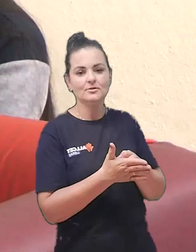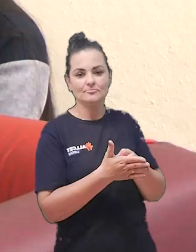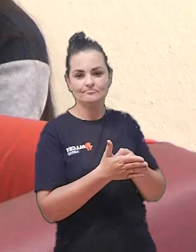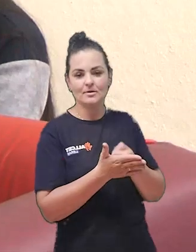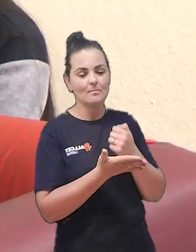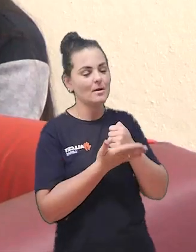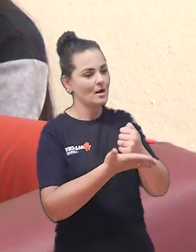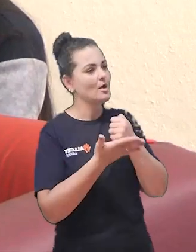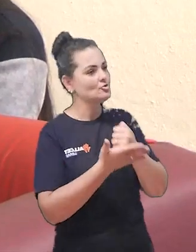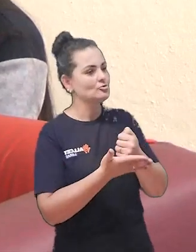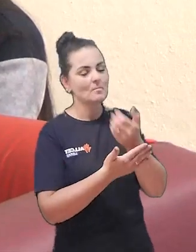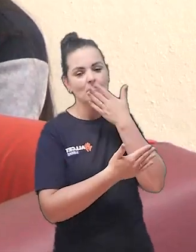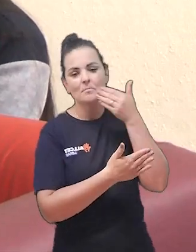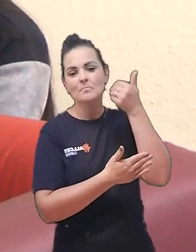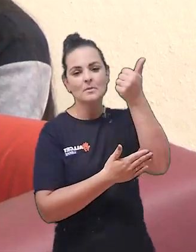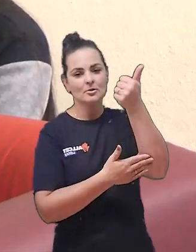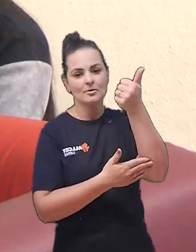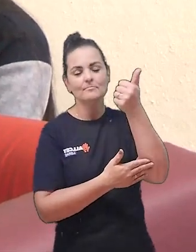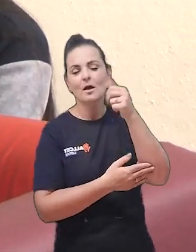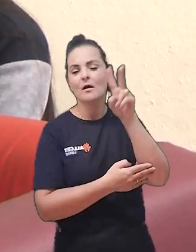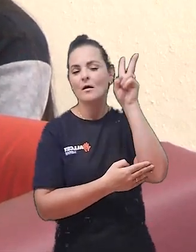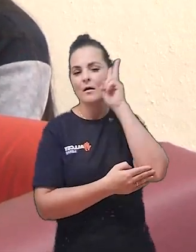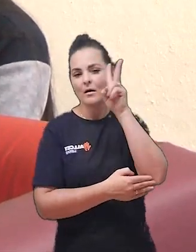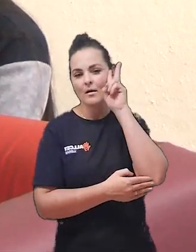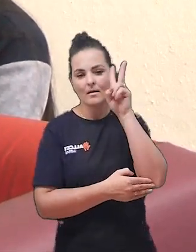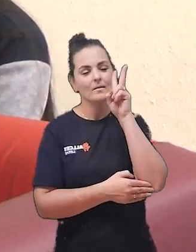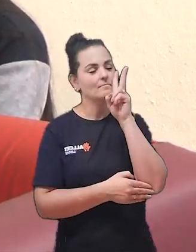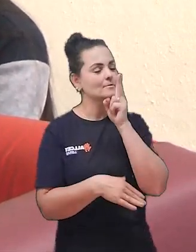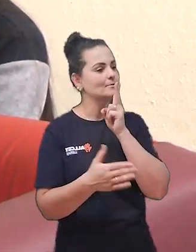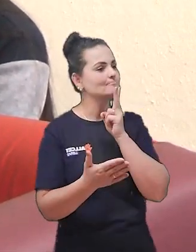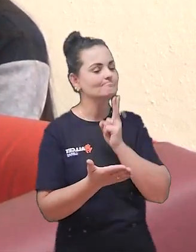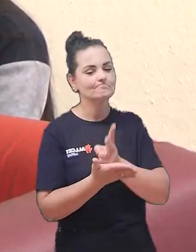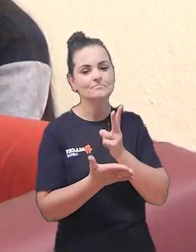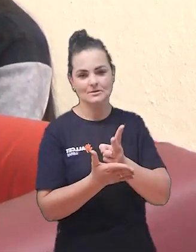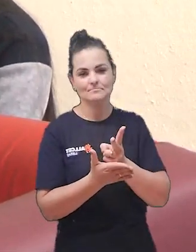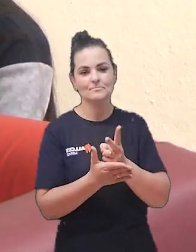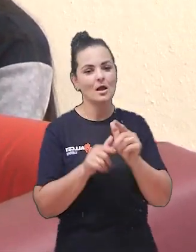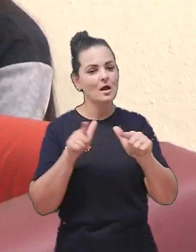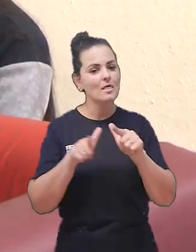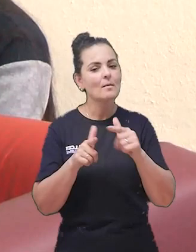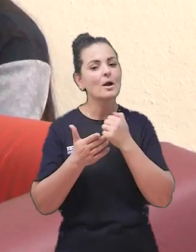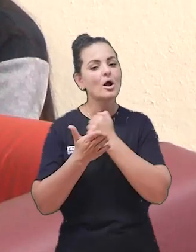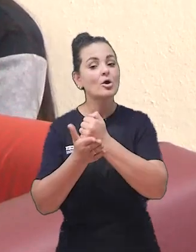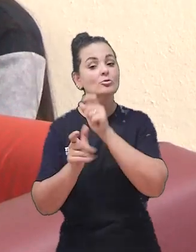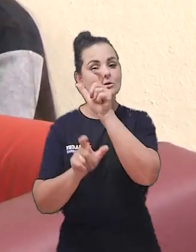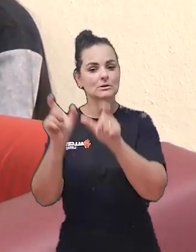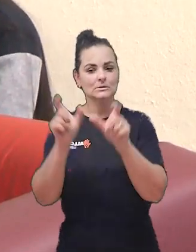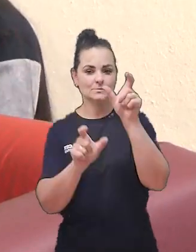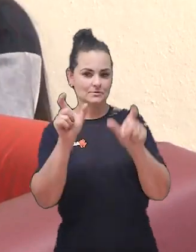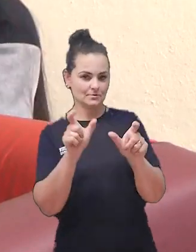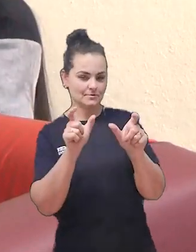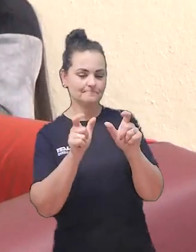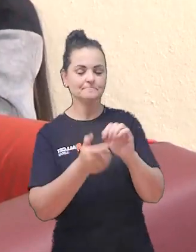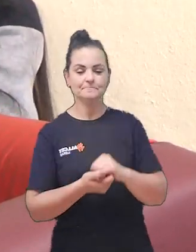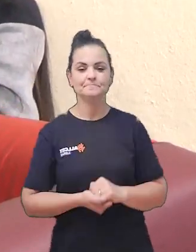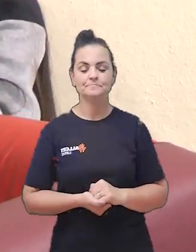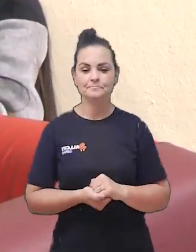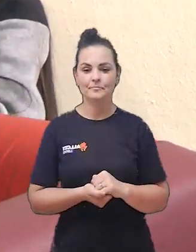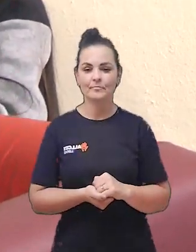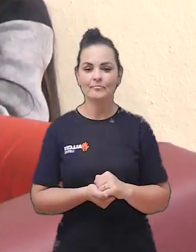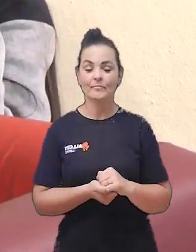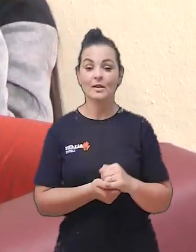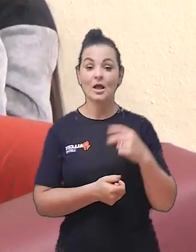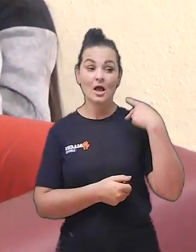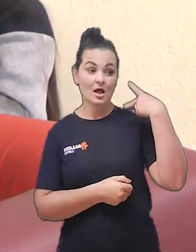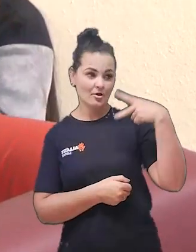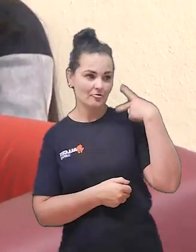melhores possíveis. Sempre lembrando que a gente trabalha para as pessoas, né? O vereador, às vezes o